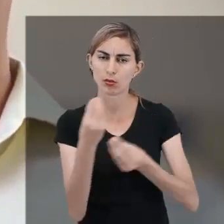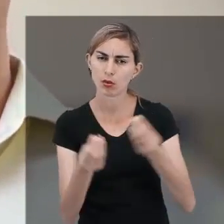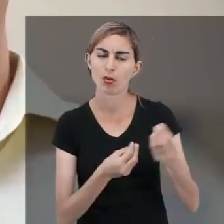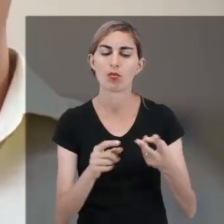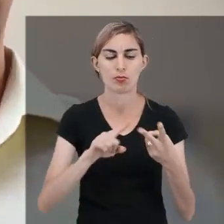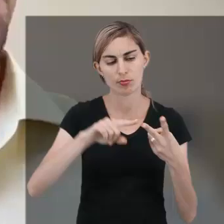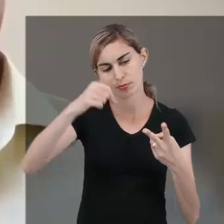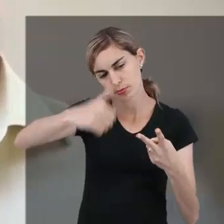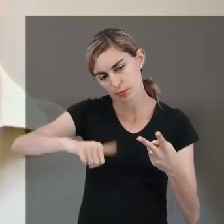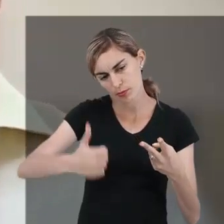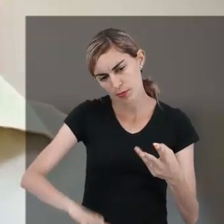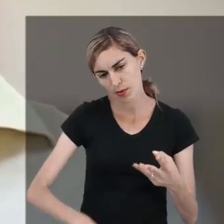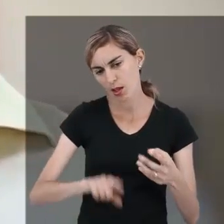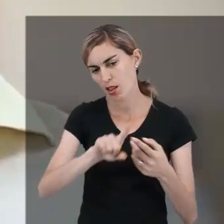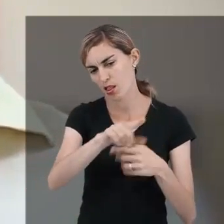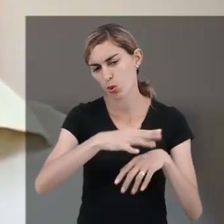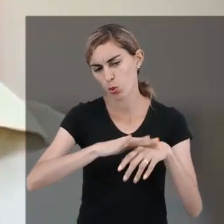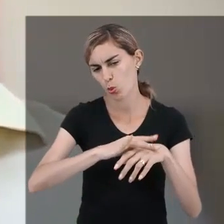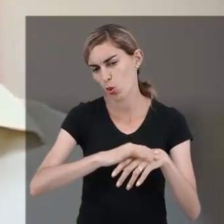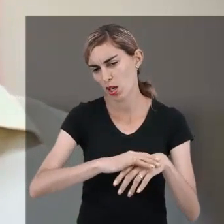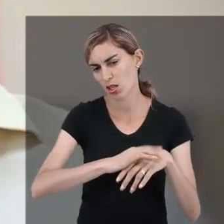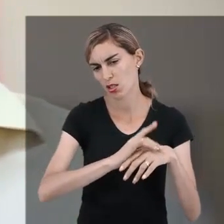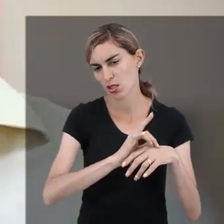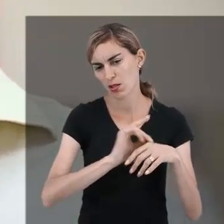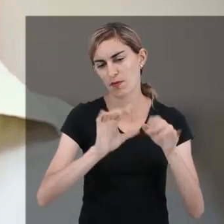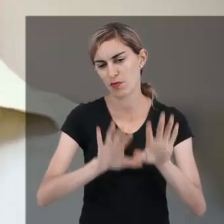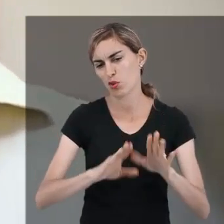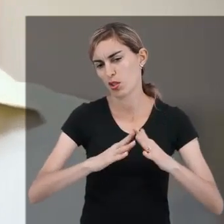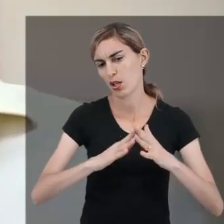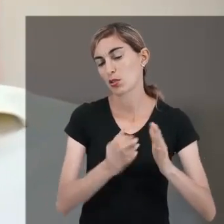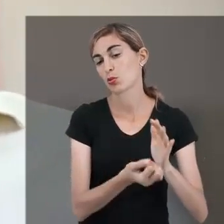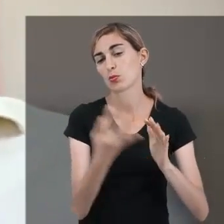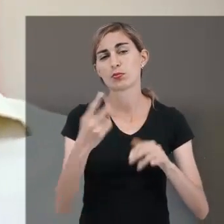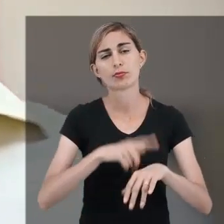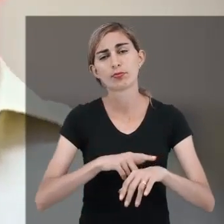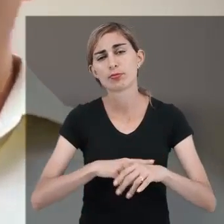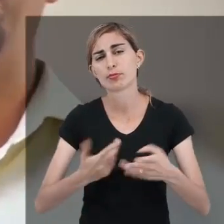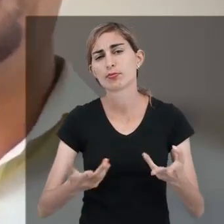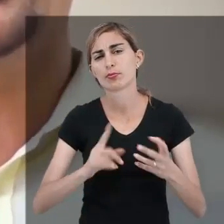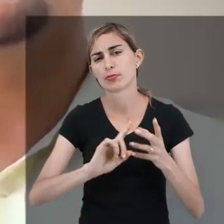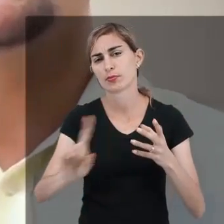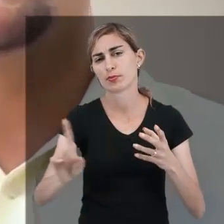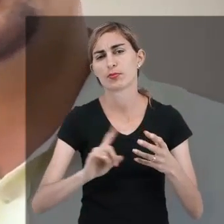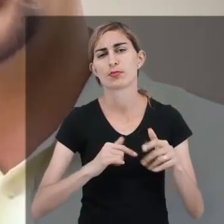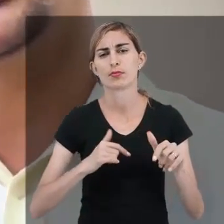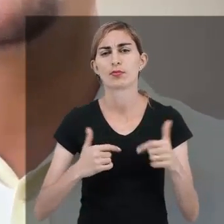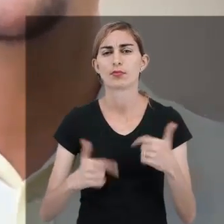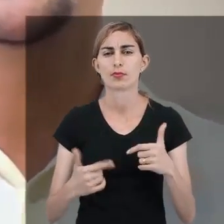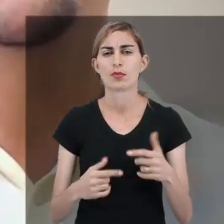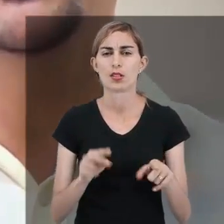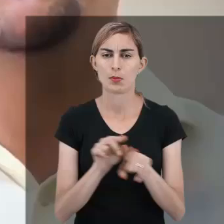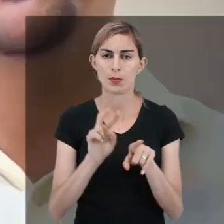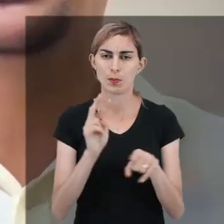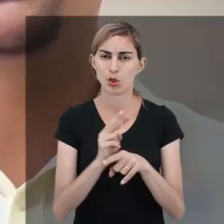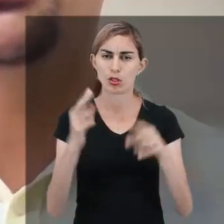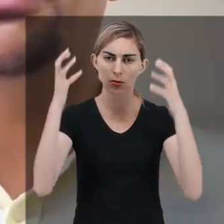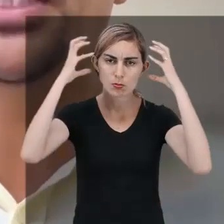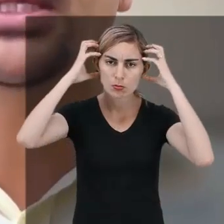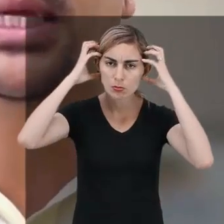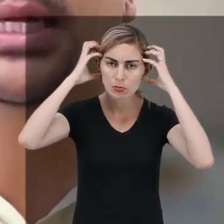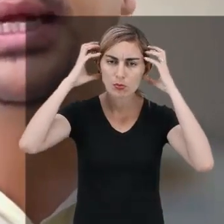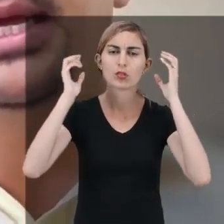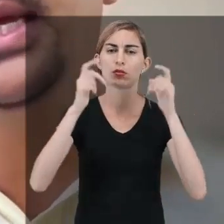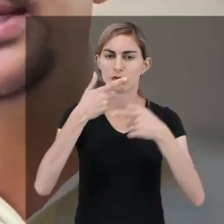vou verificar a questão de afastamentos de doença também. Por exemplo, o equipamento proteção auditiva,